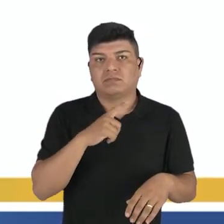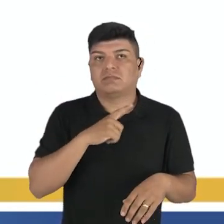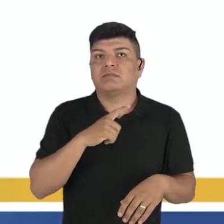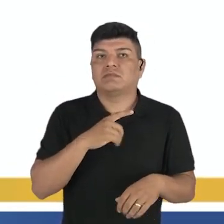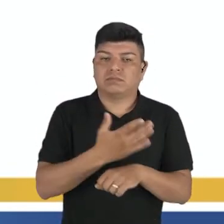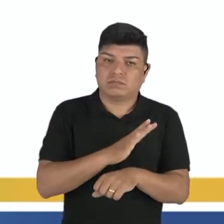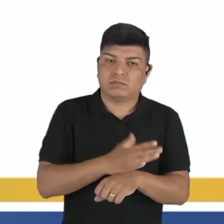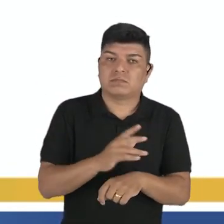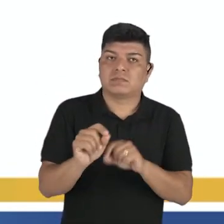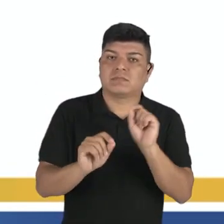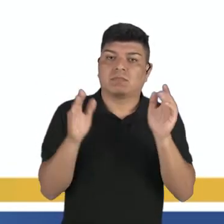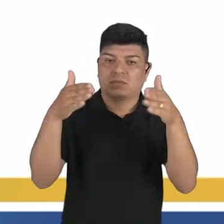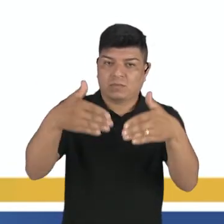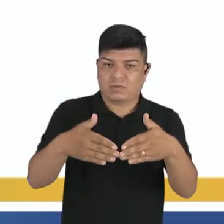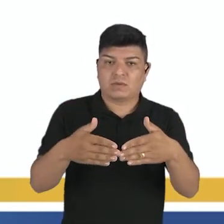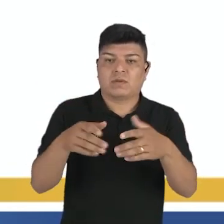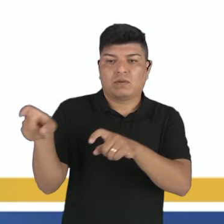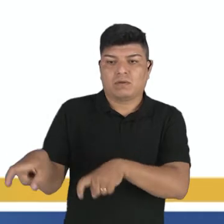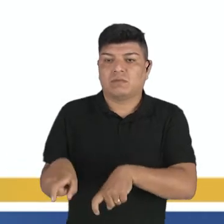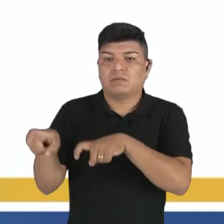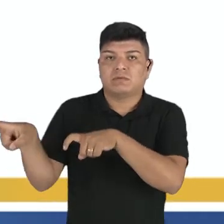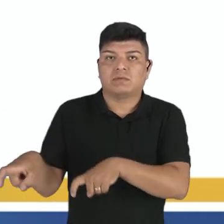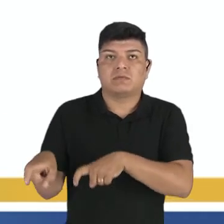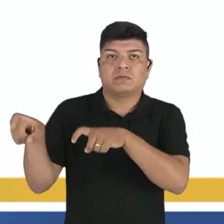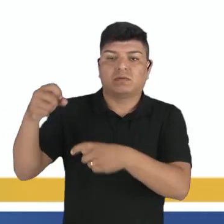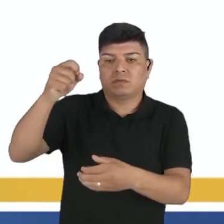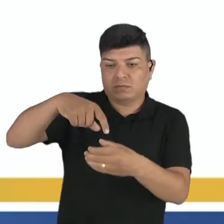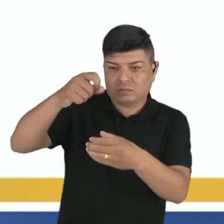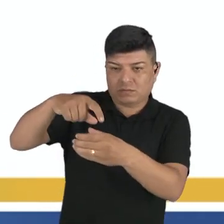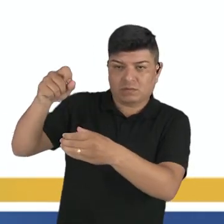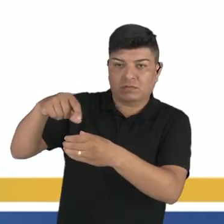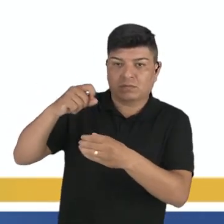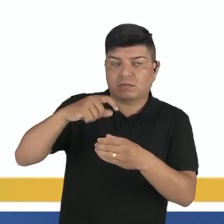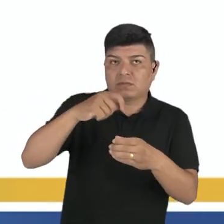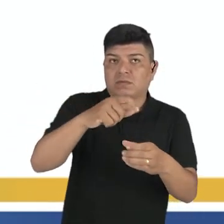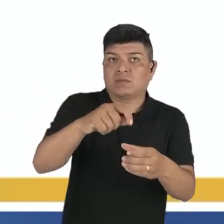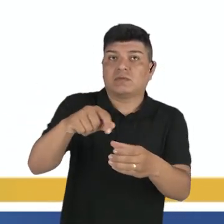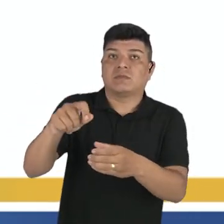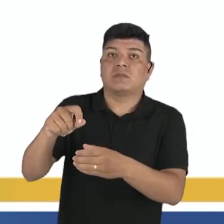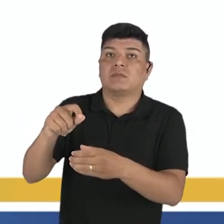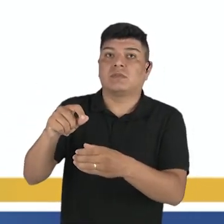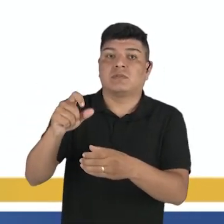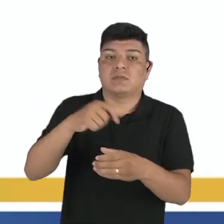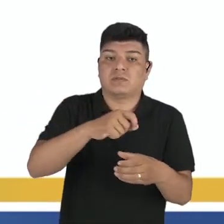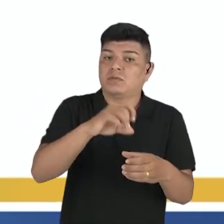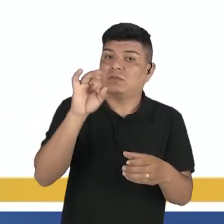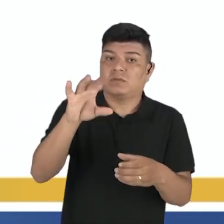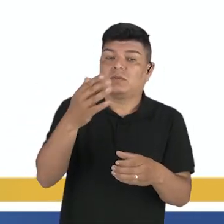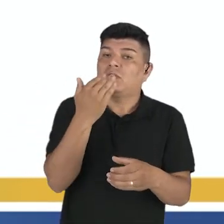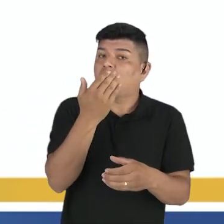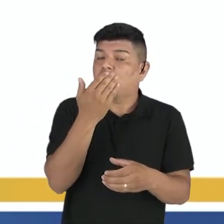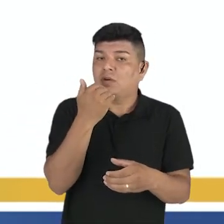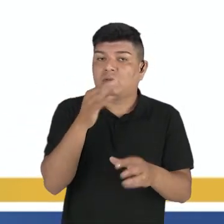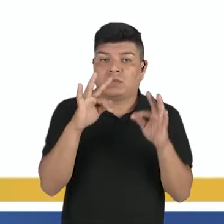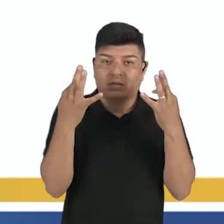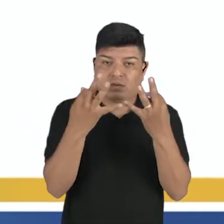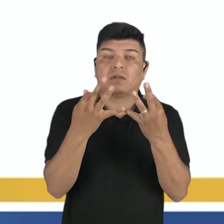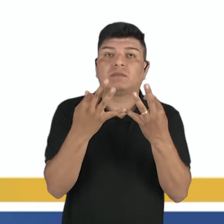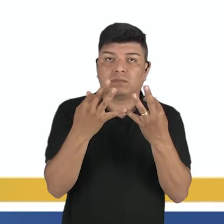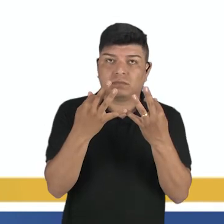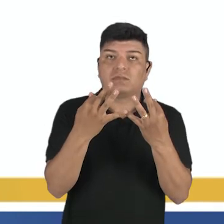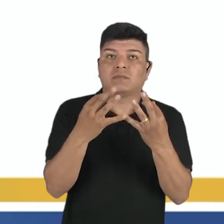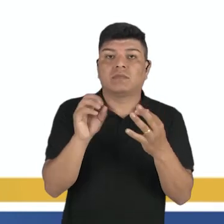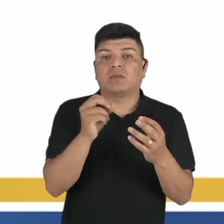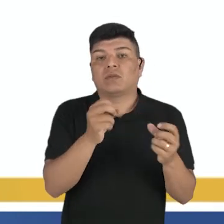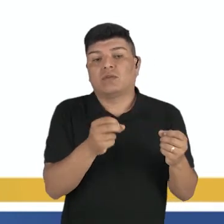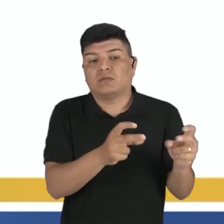atividades praticamente voltadas para a agricultura, de plantação de subsistência. O que é isso? É quando planta somente para o consumo da família,